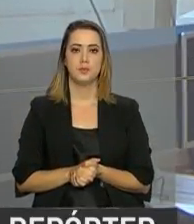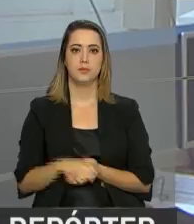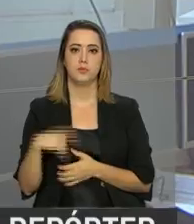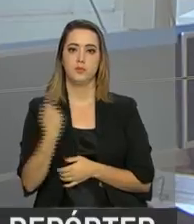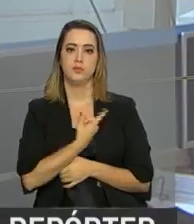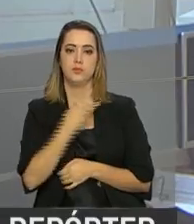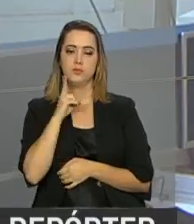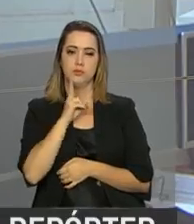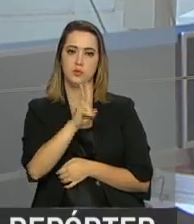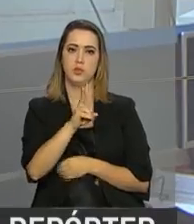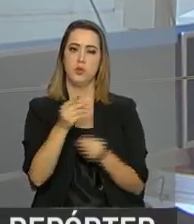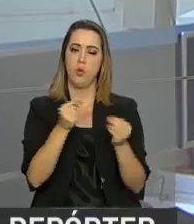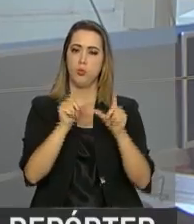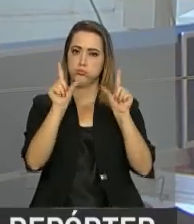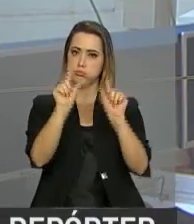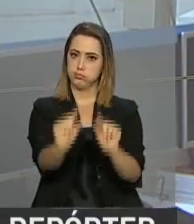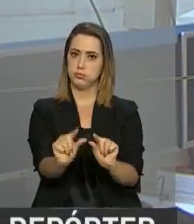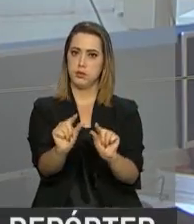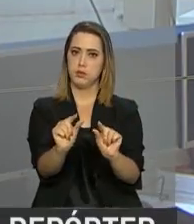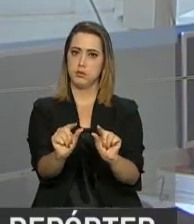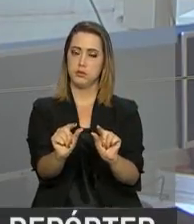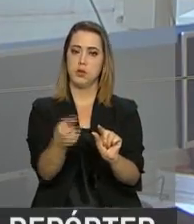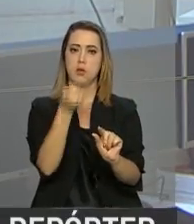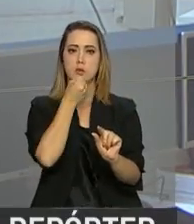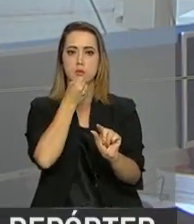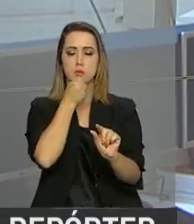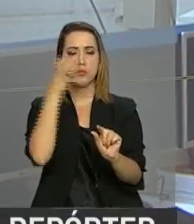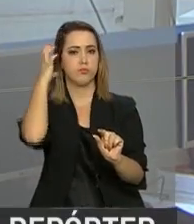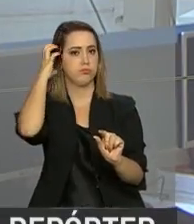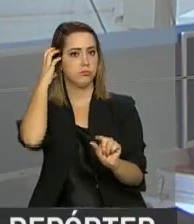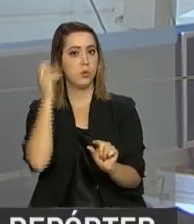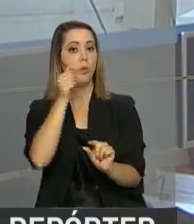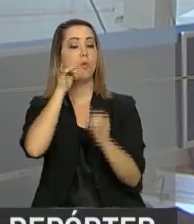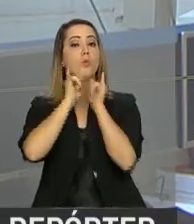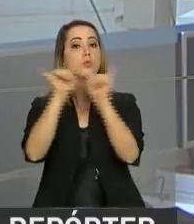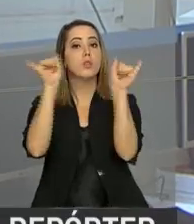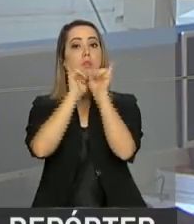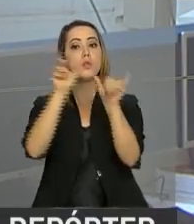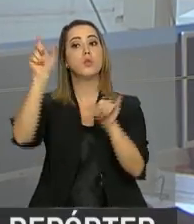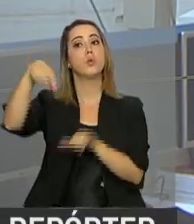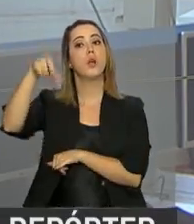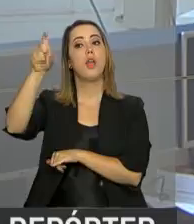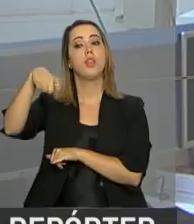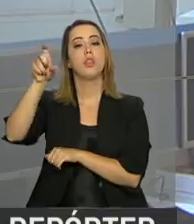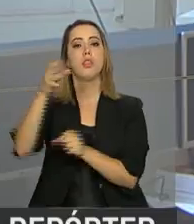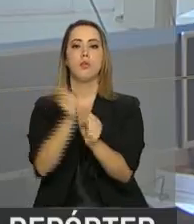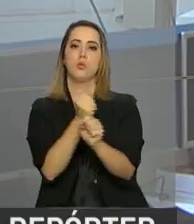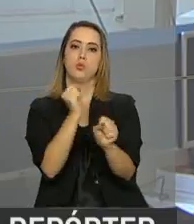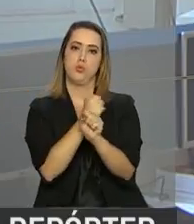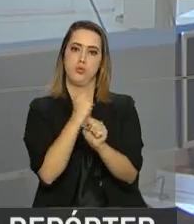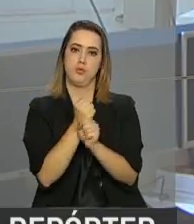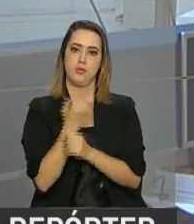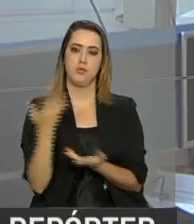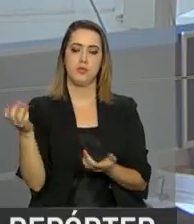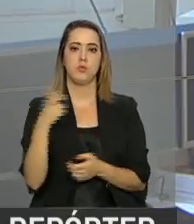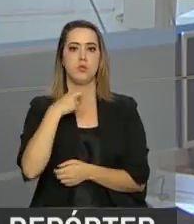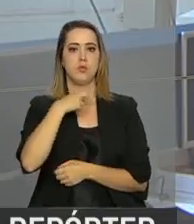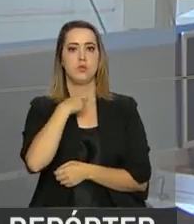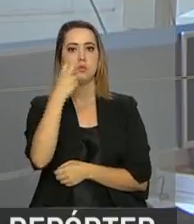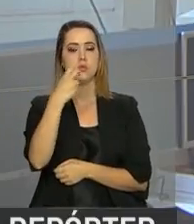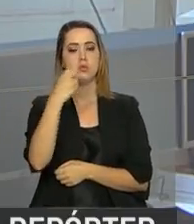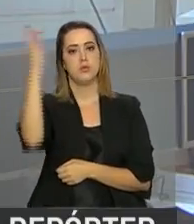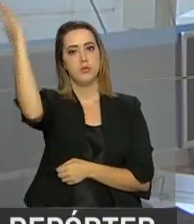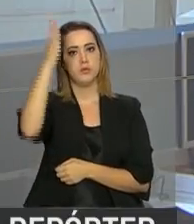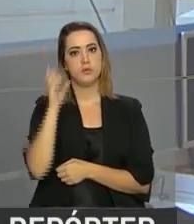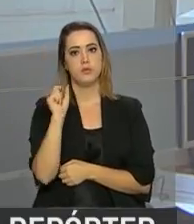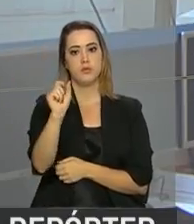acompanhamos então um trecho da reportagem sobre o lançamento do novo construc Card na voz do Brasil por isso nós ouvimos o